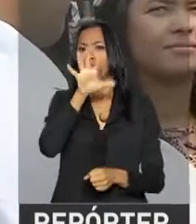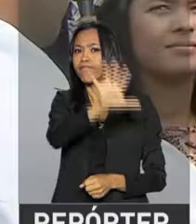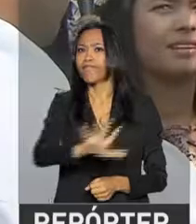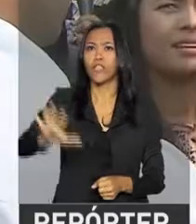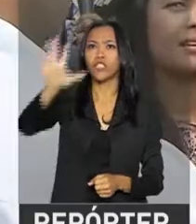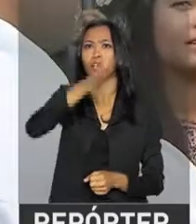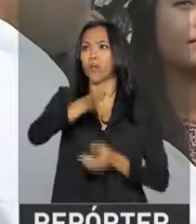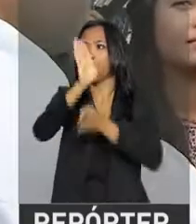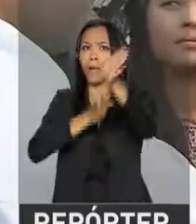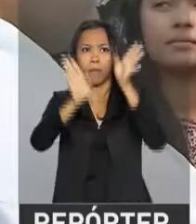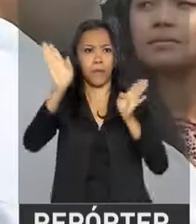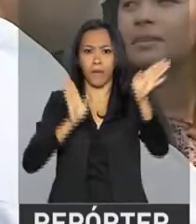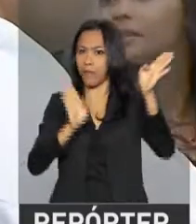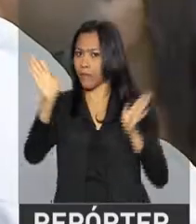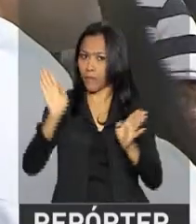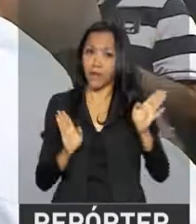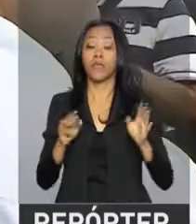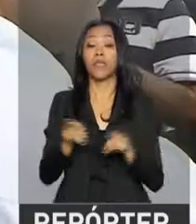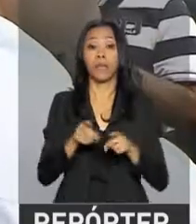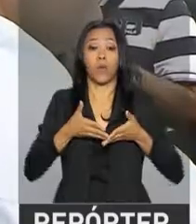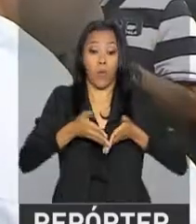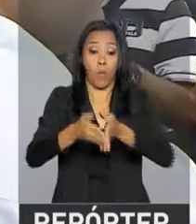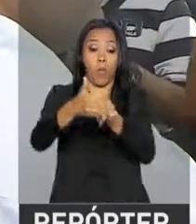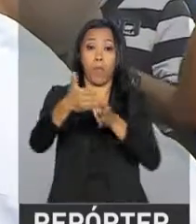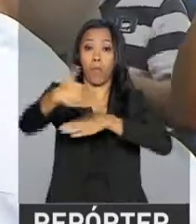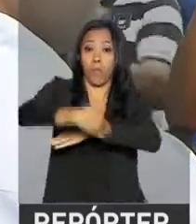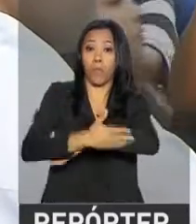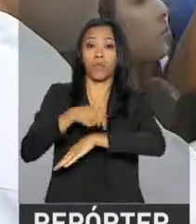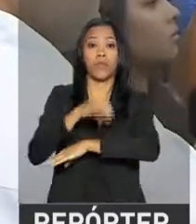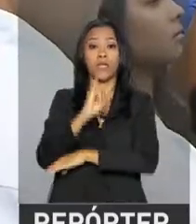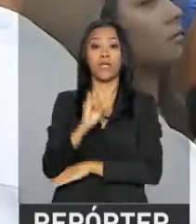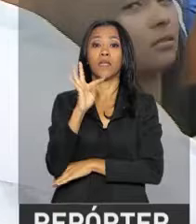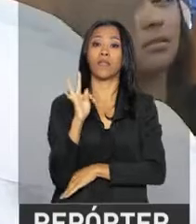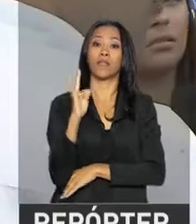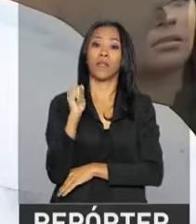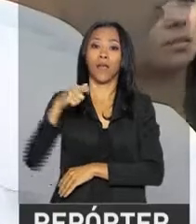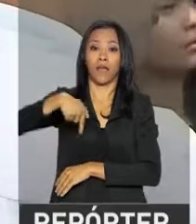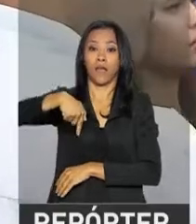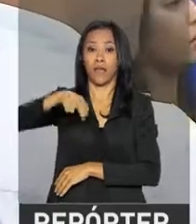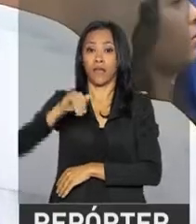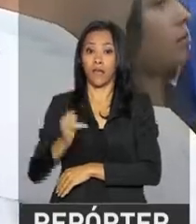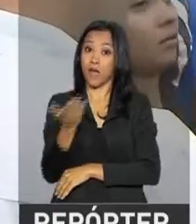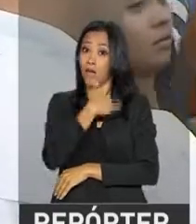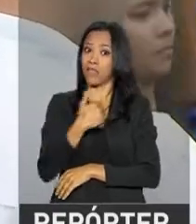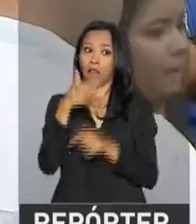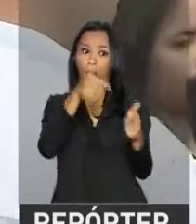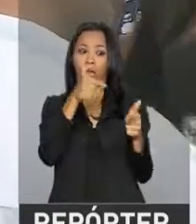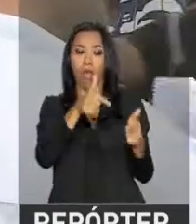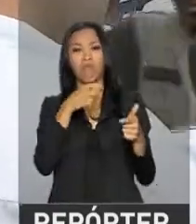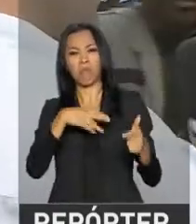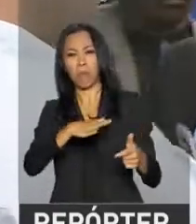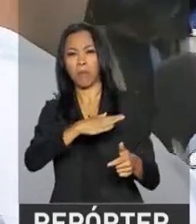produção do Mato Piba ao porto de Itaqui. É uma rodovia que era chamada de Rodovia da Morte, hoje duplicada na sua primeira